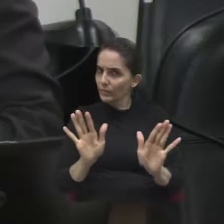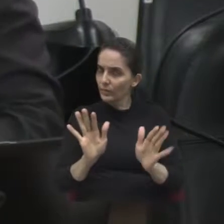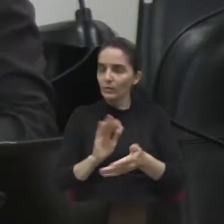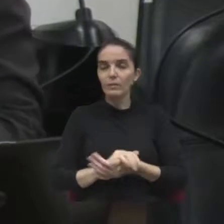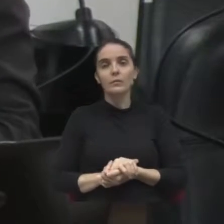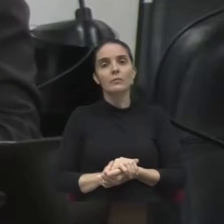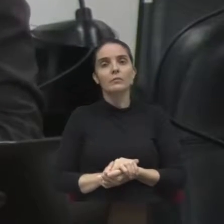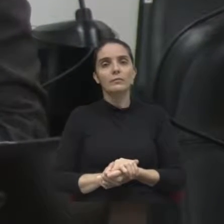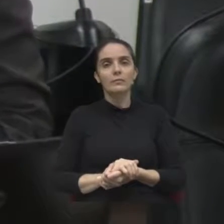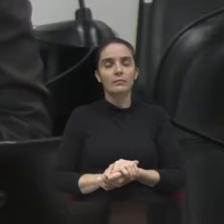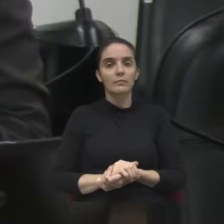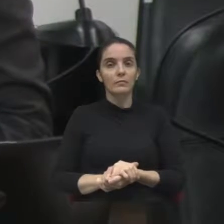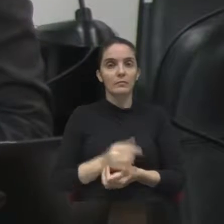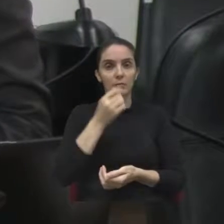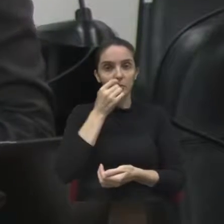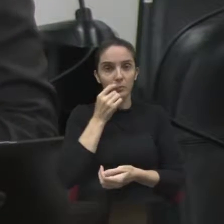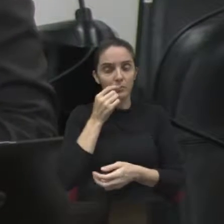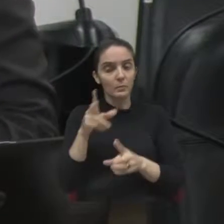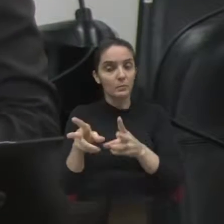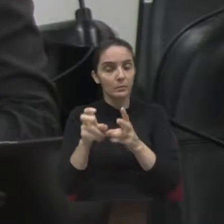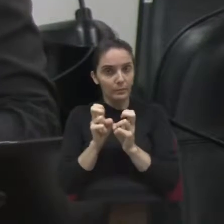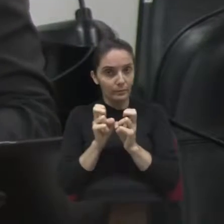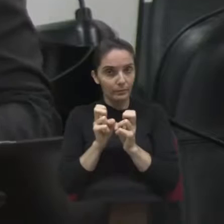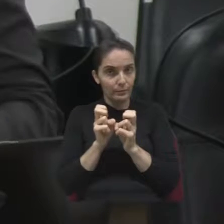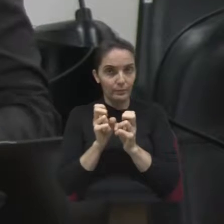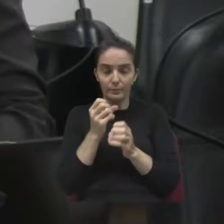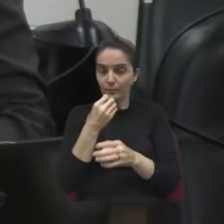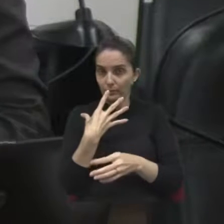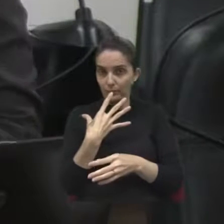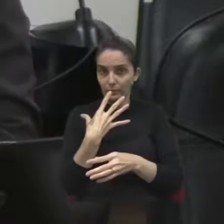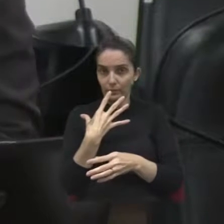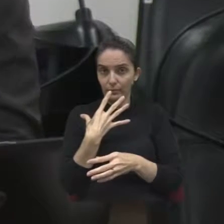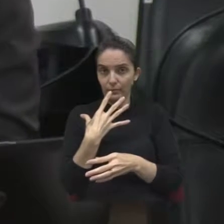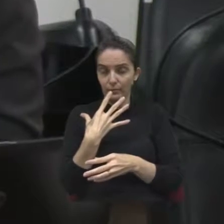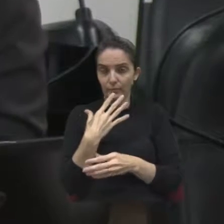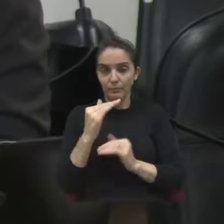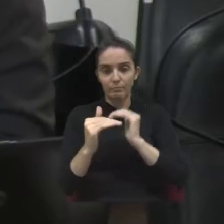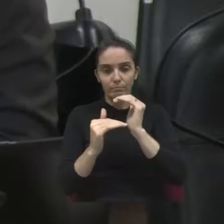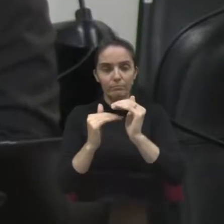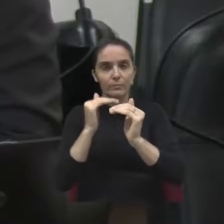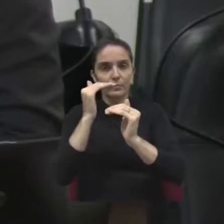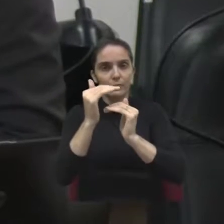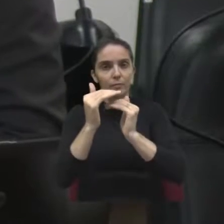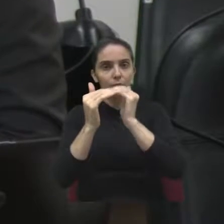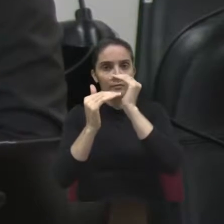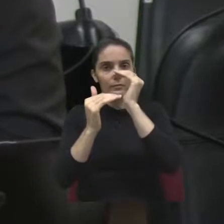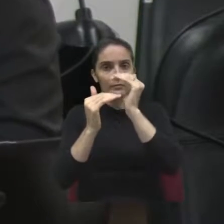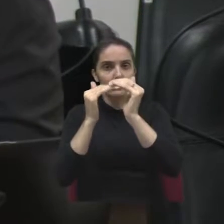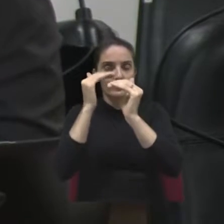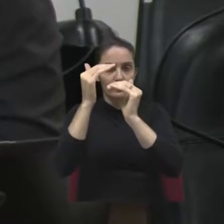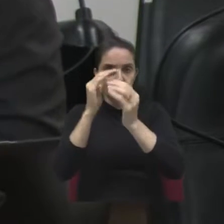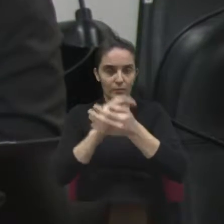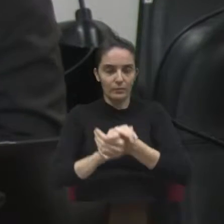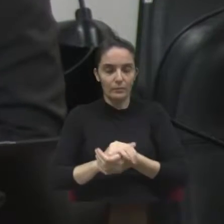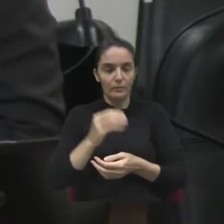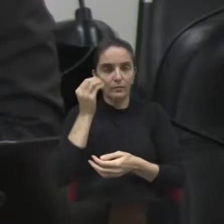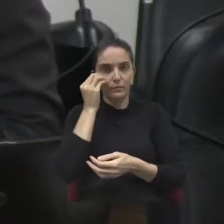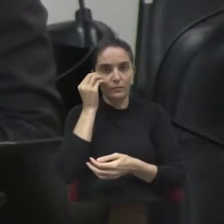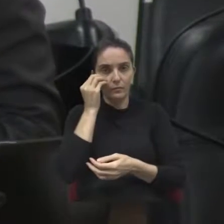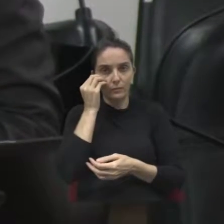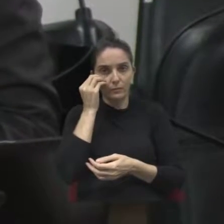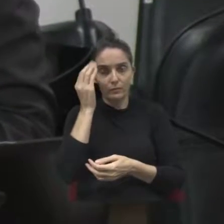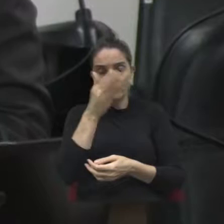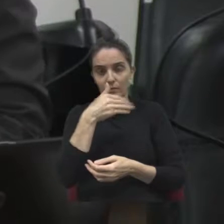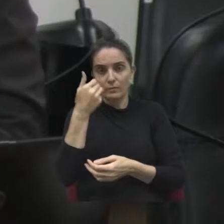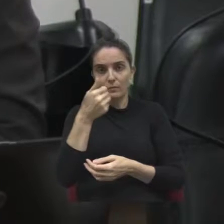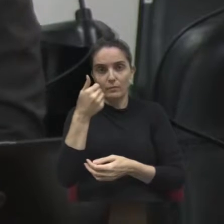uma movimentação no sentido de evoluir, no sentido de procurar alternativas. E